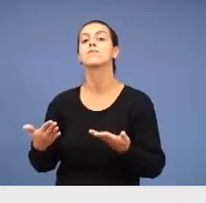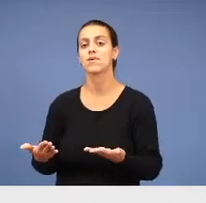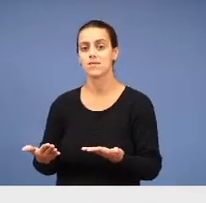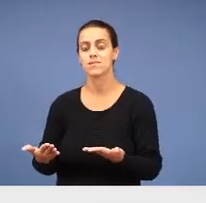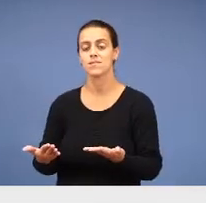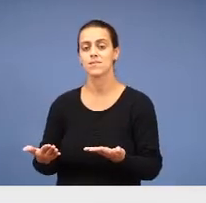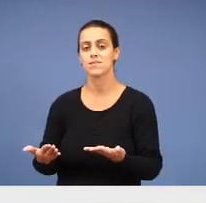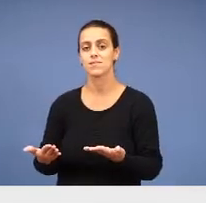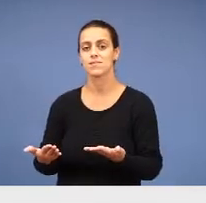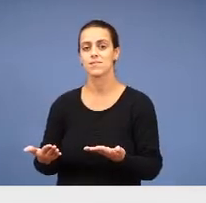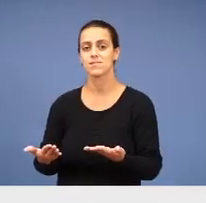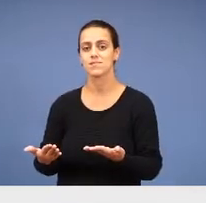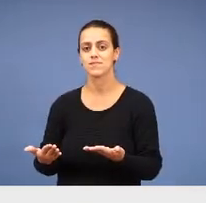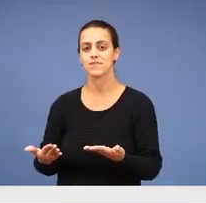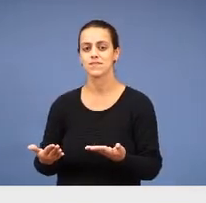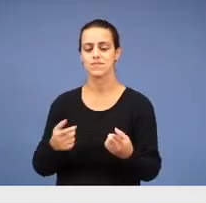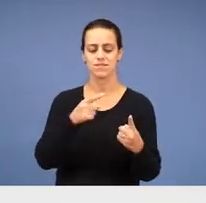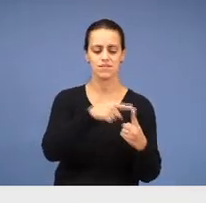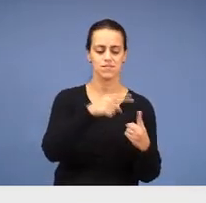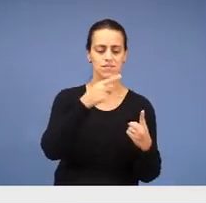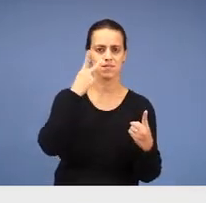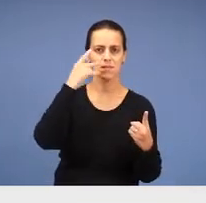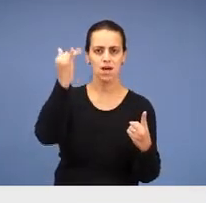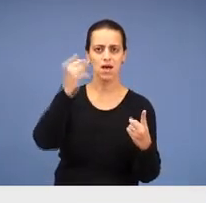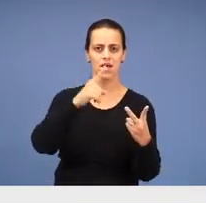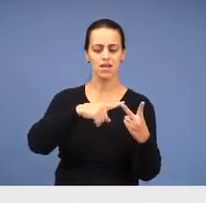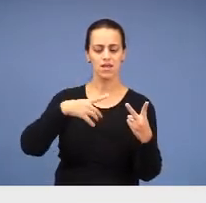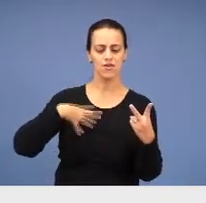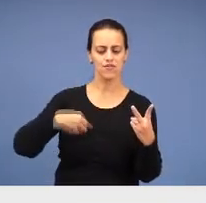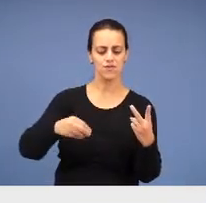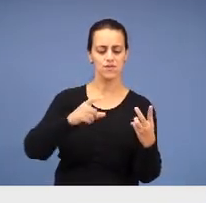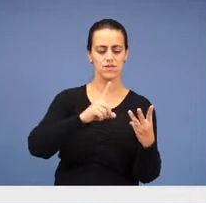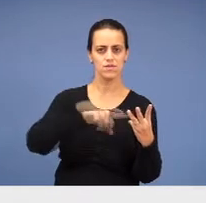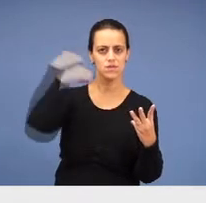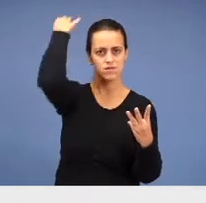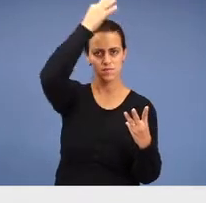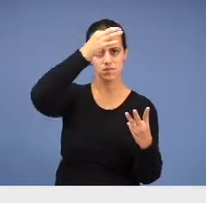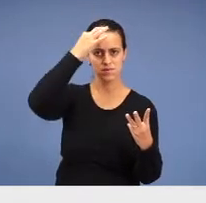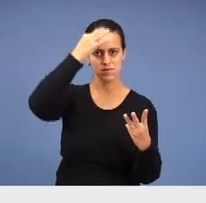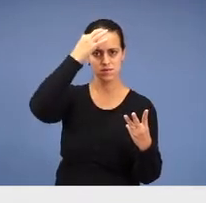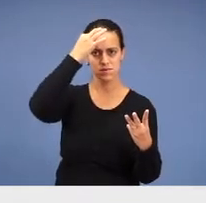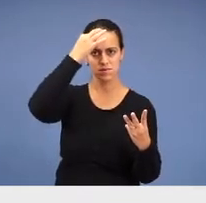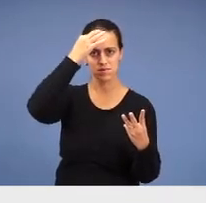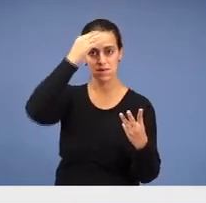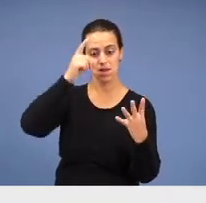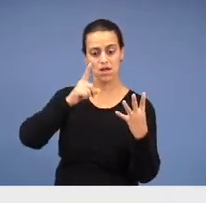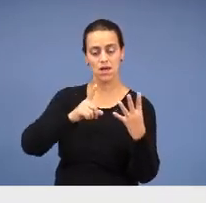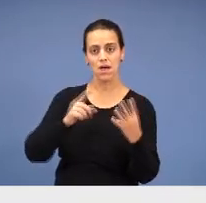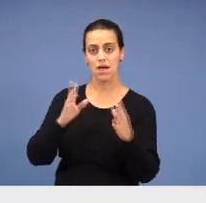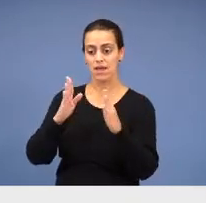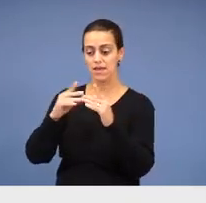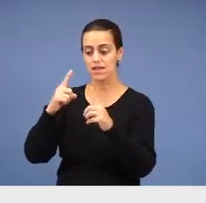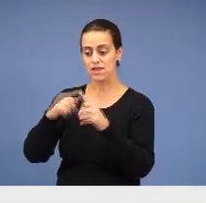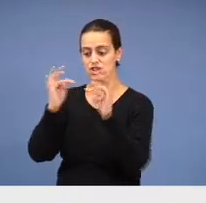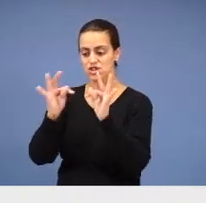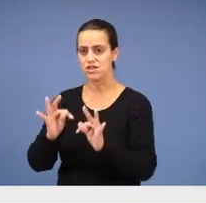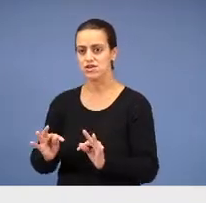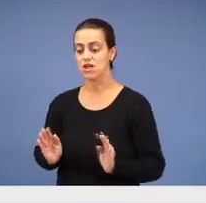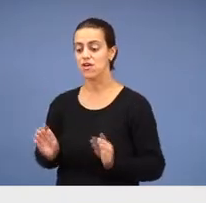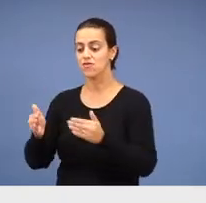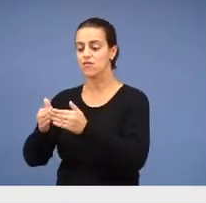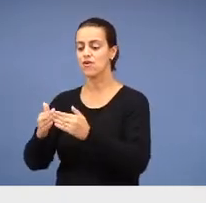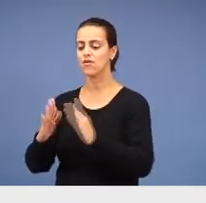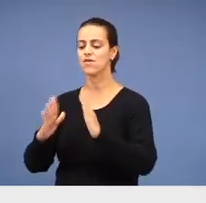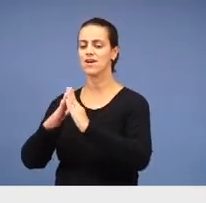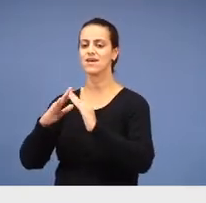A igreja. Primeiro o Pai, segundo o Filho, terceiro o Espírito Santo, e em Tiatira a ênfase é a igreja. Aí você vai encontrar, e